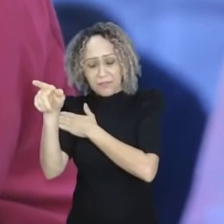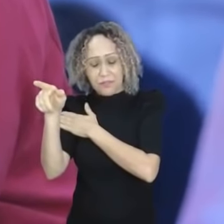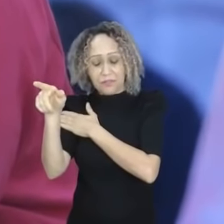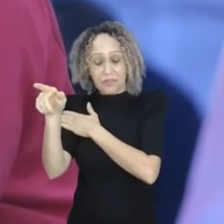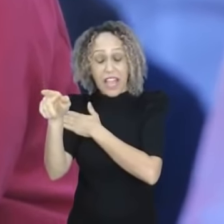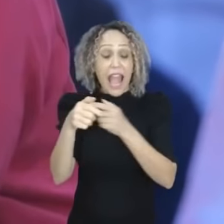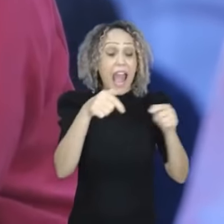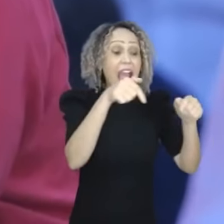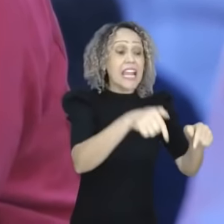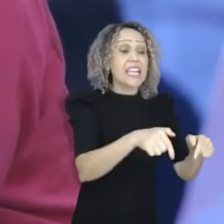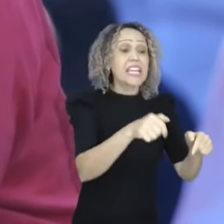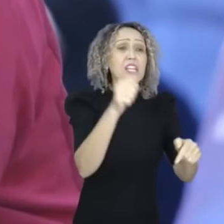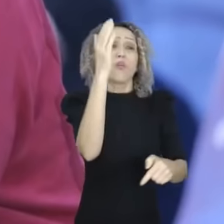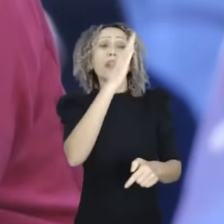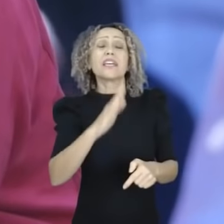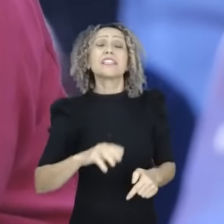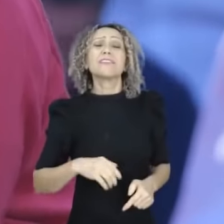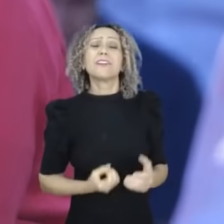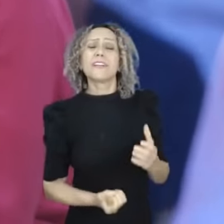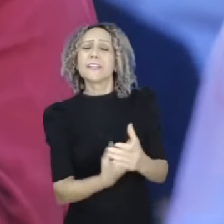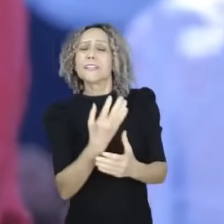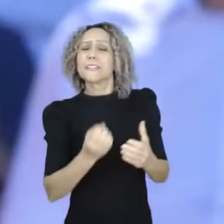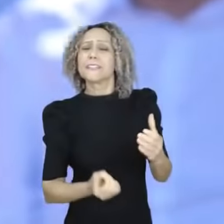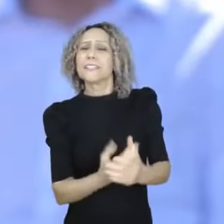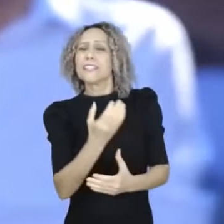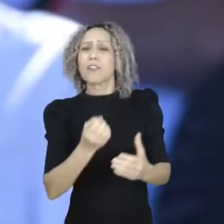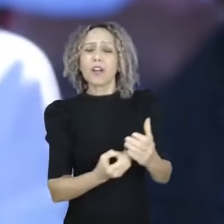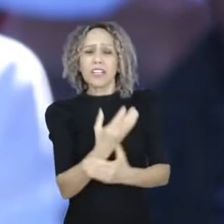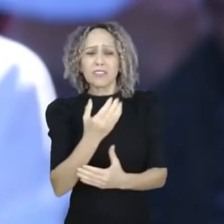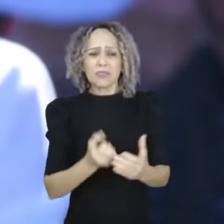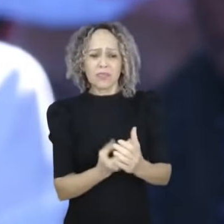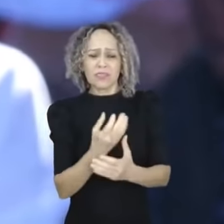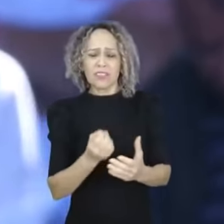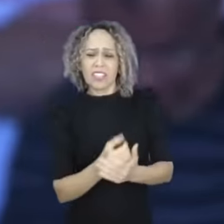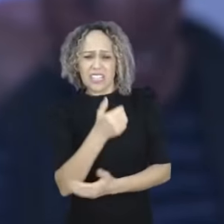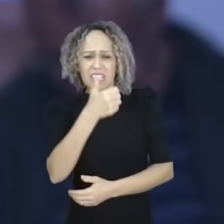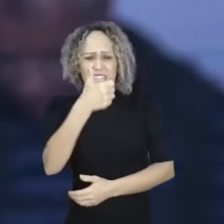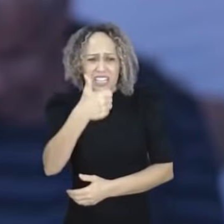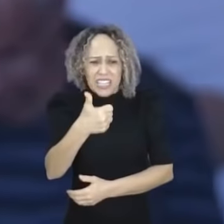de empregos com carteira assinada nesse país.